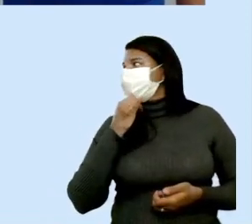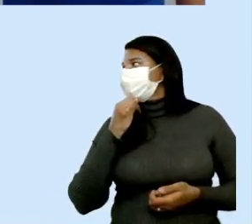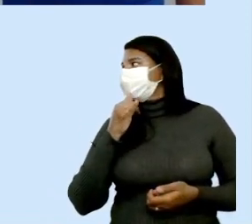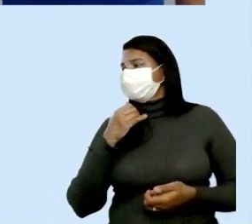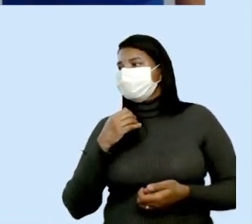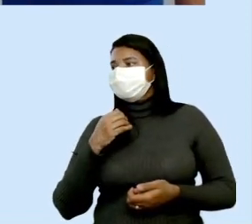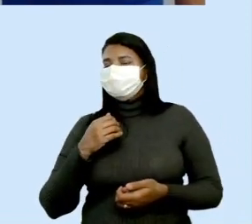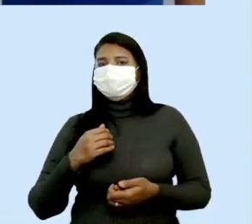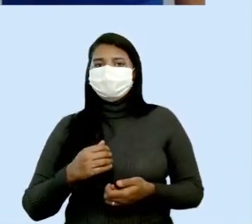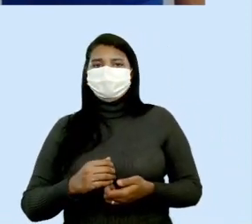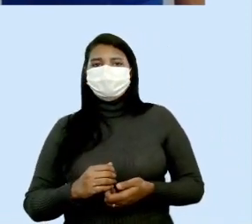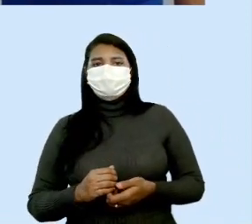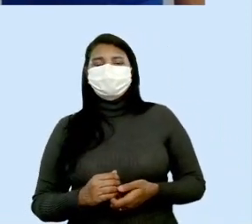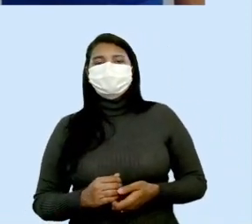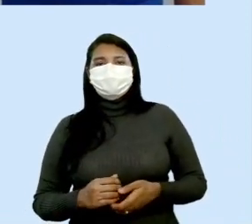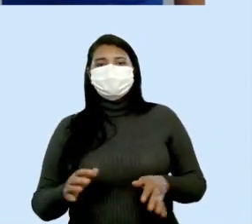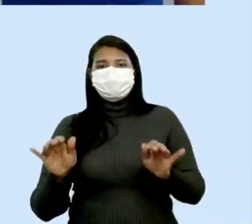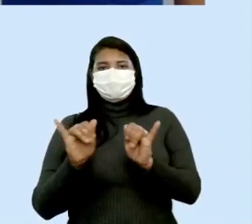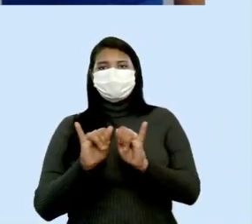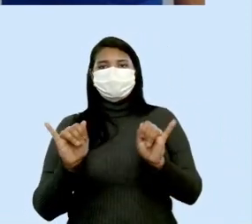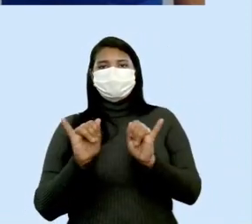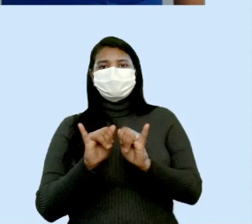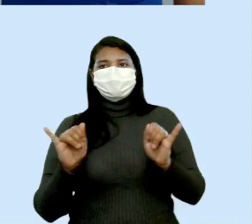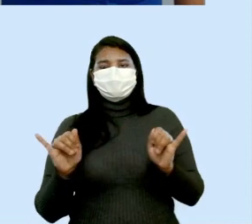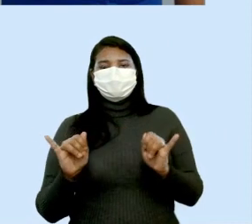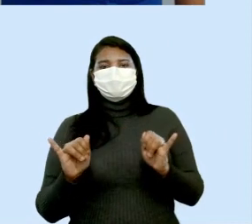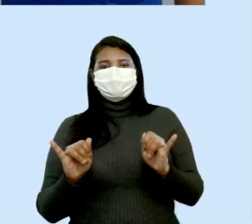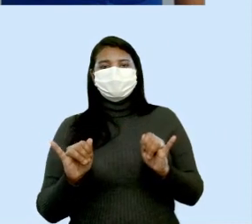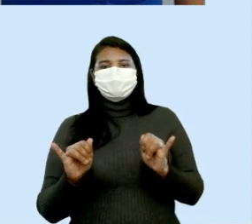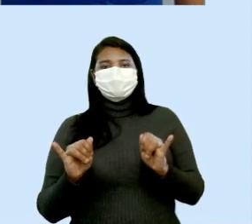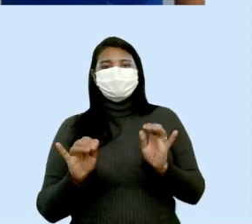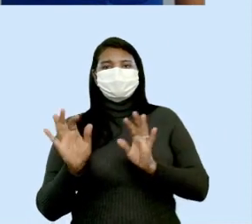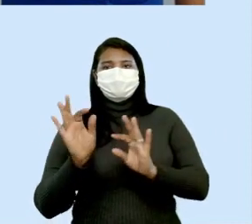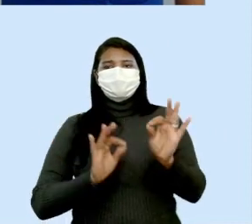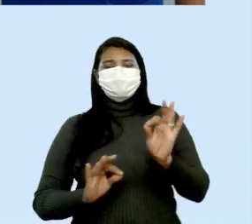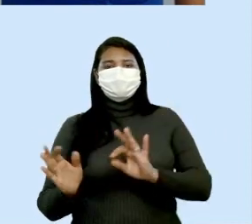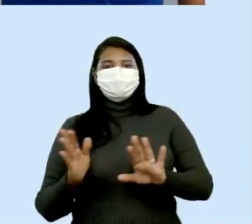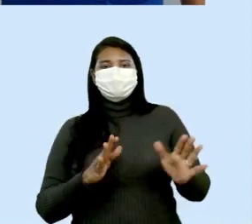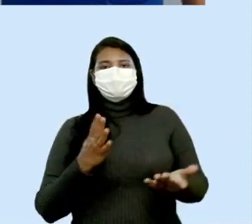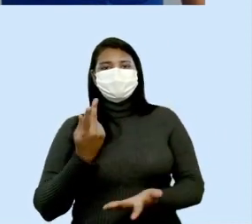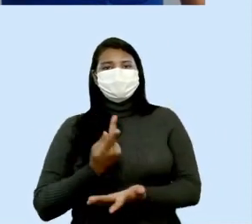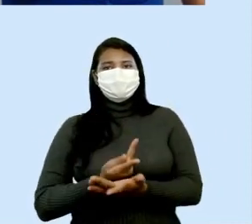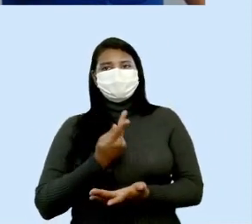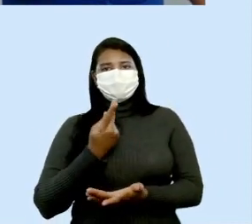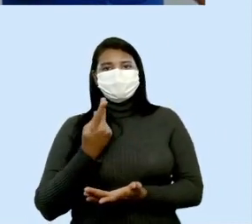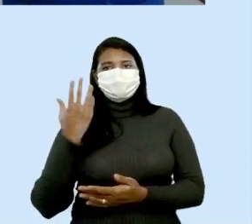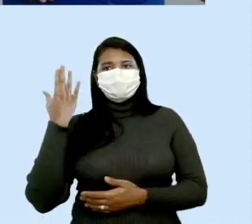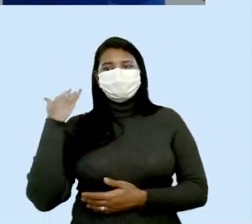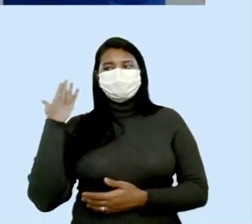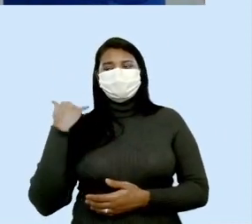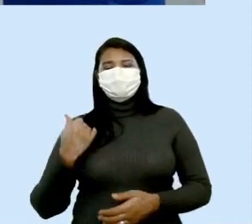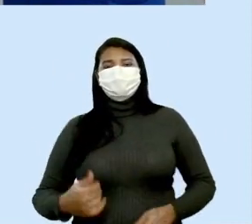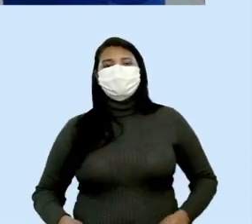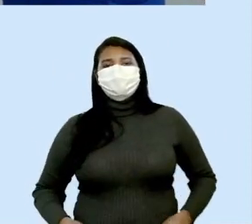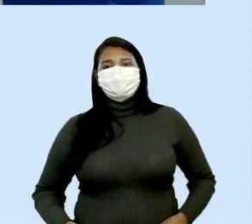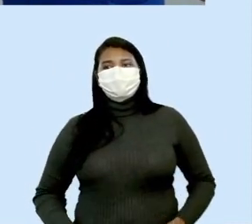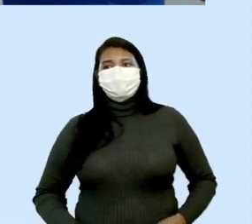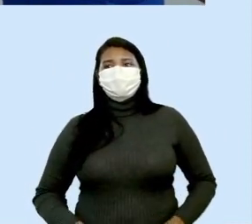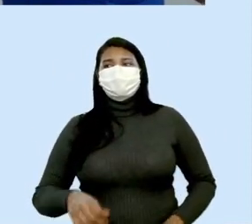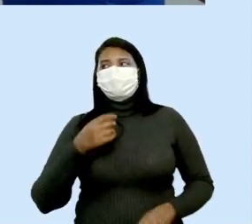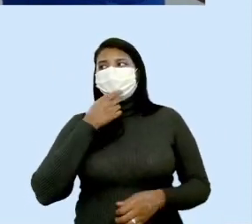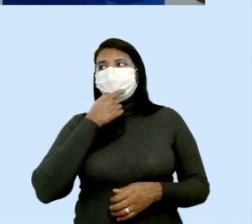o passado simples, ele vai ali, são ações ocorridas no passado, como no nosso